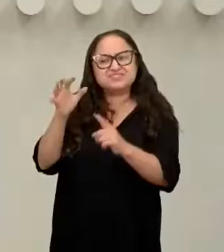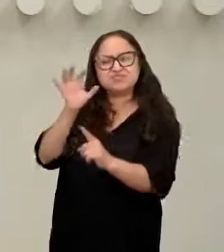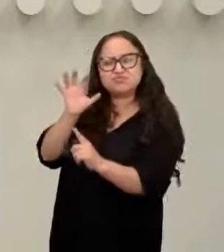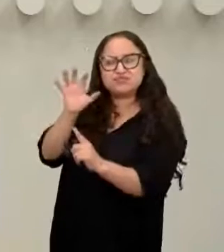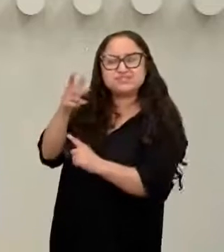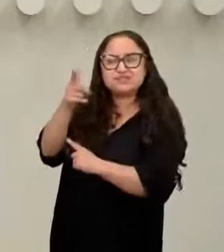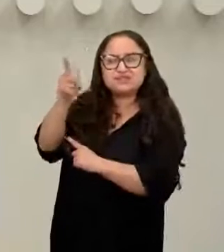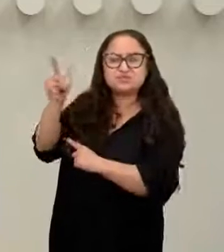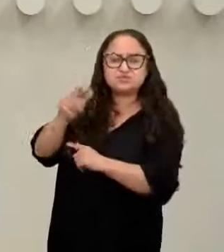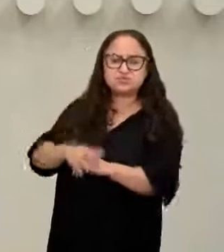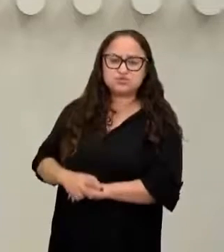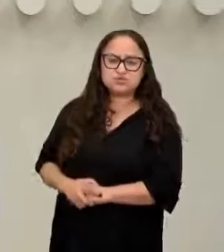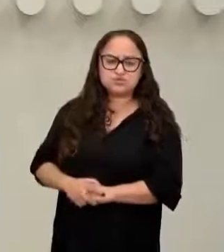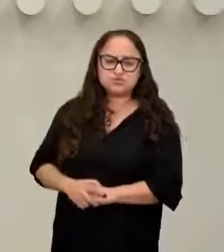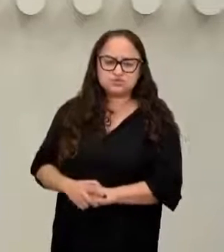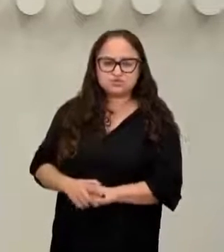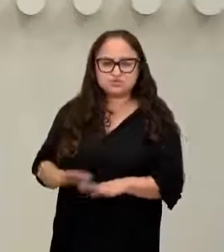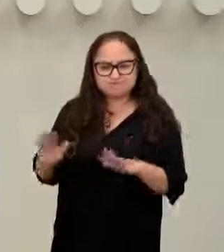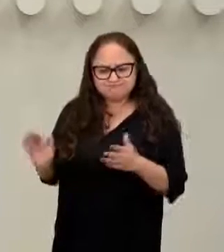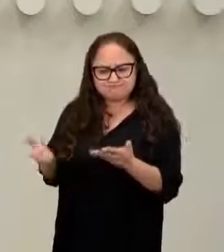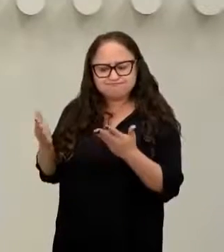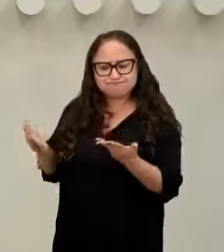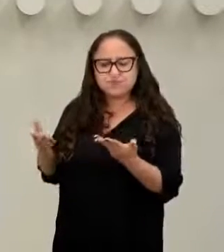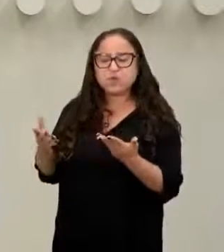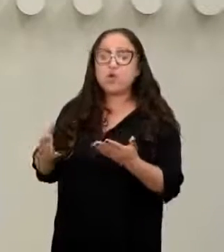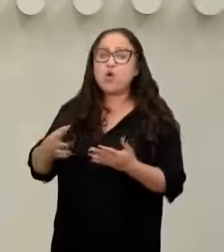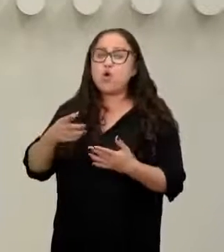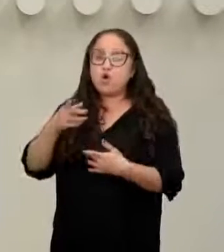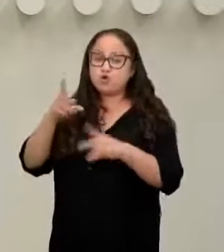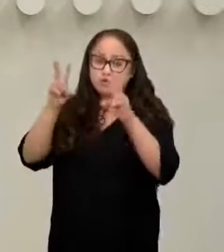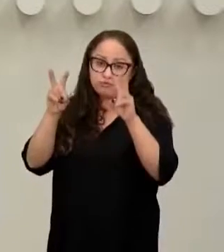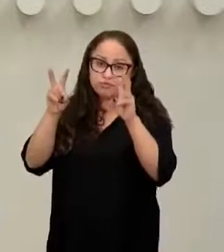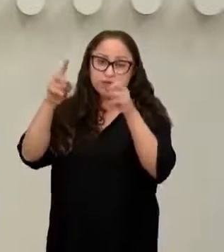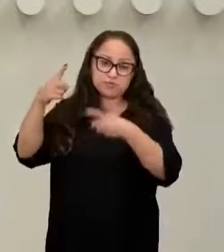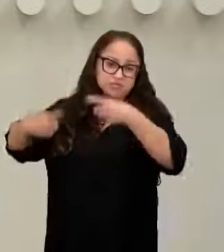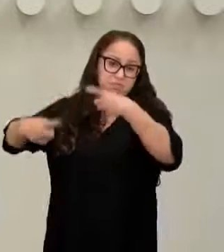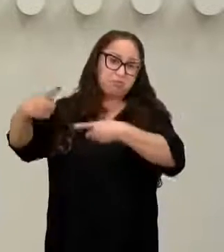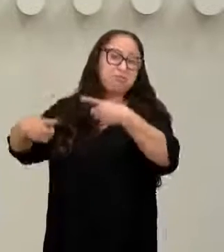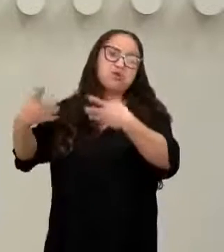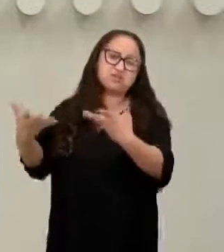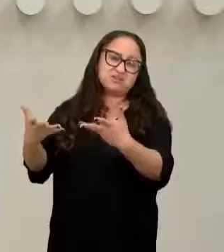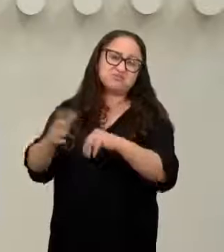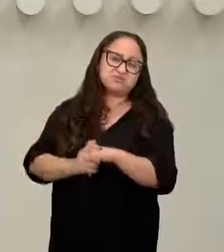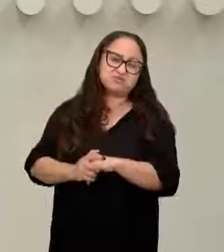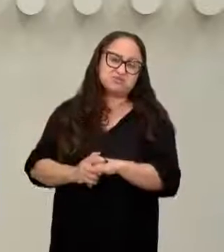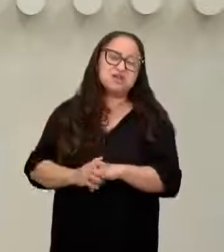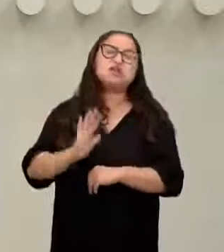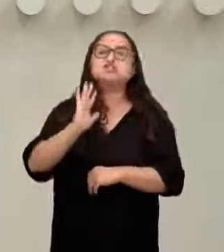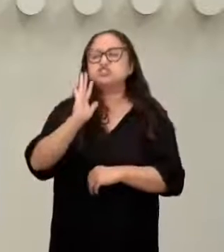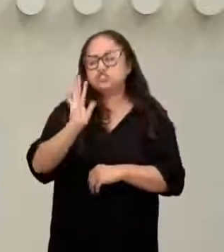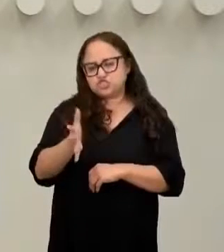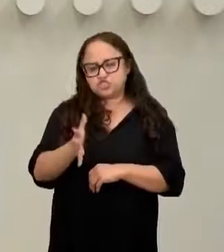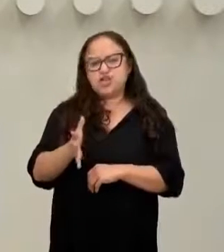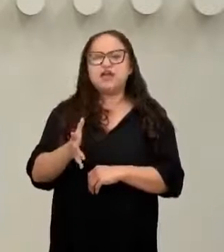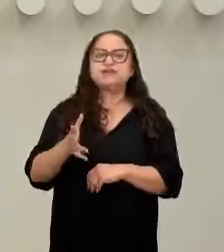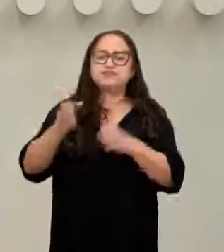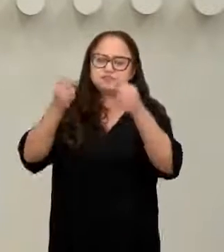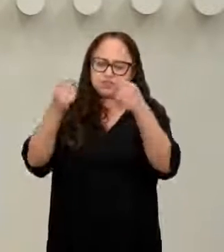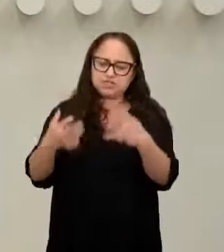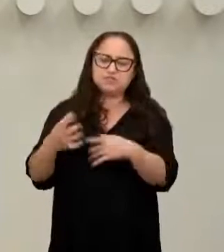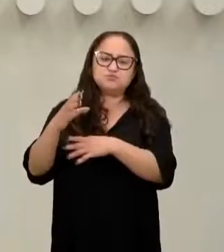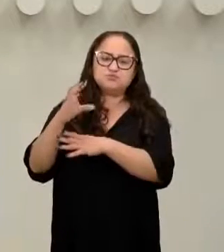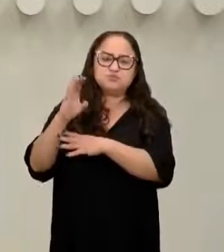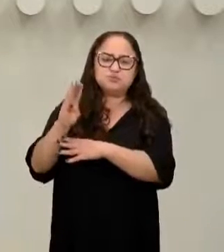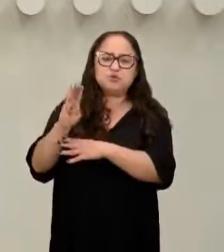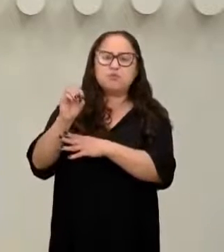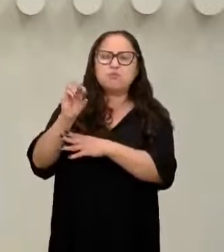buscar se posicionar em relação ao tema polêmico, vamos falar sobre isso hoje, igual falamos já sobre a questão da estátua, a gente